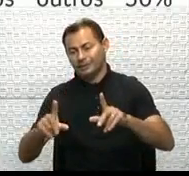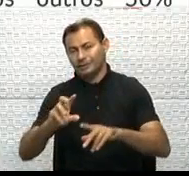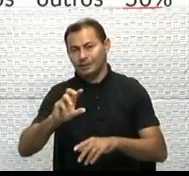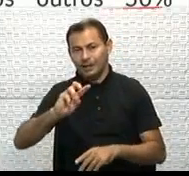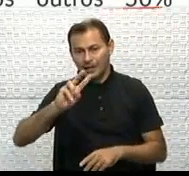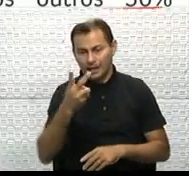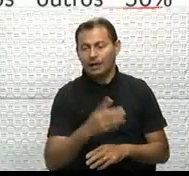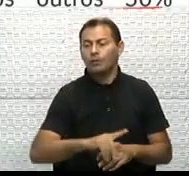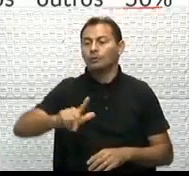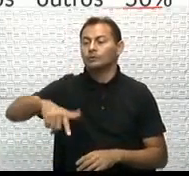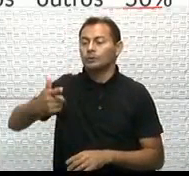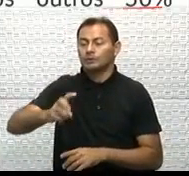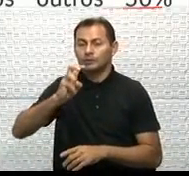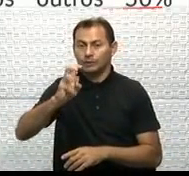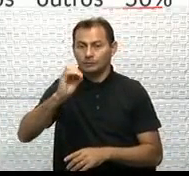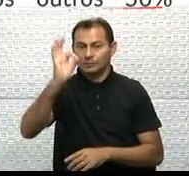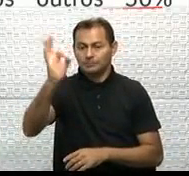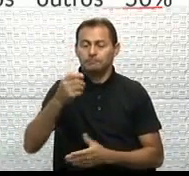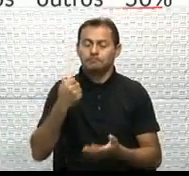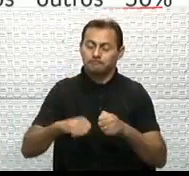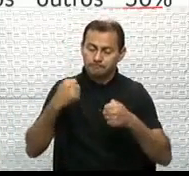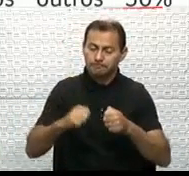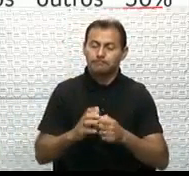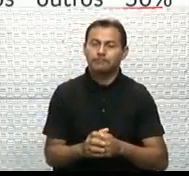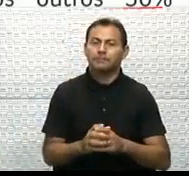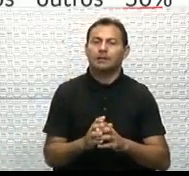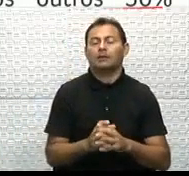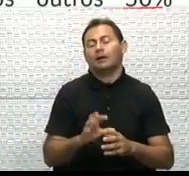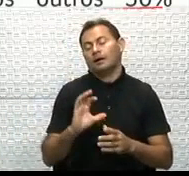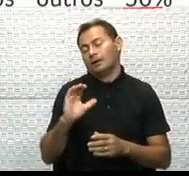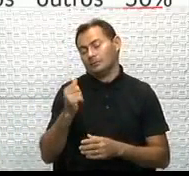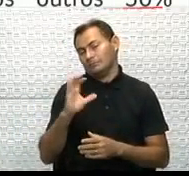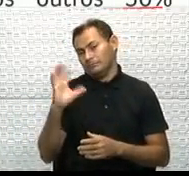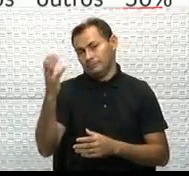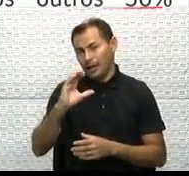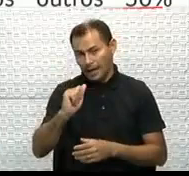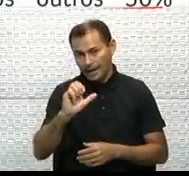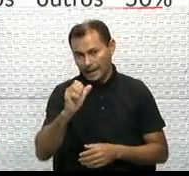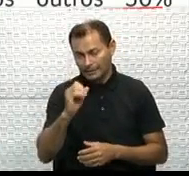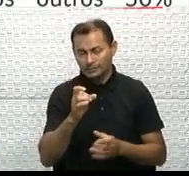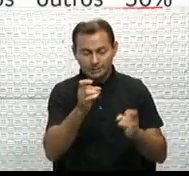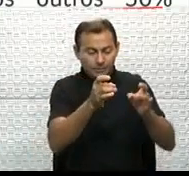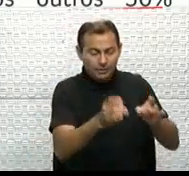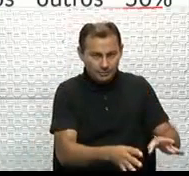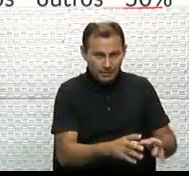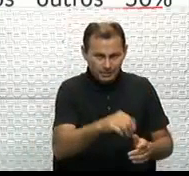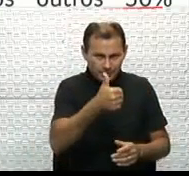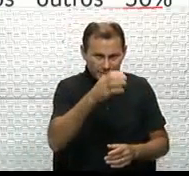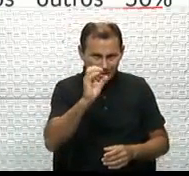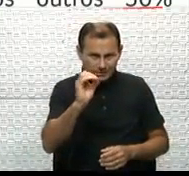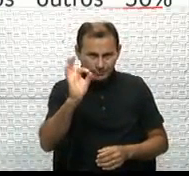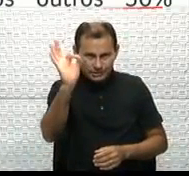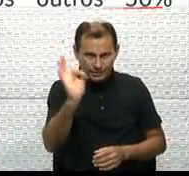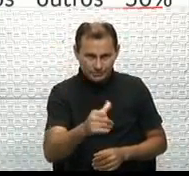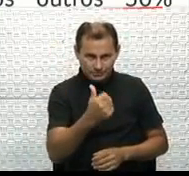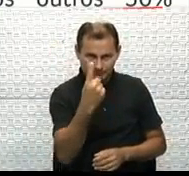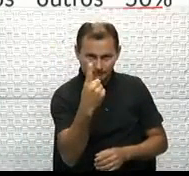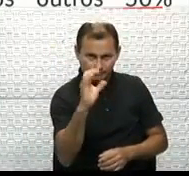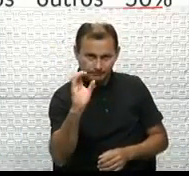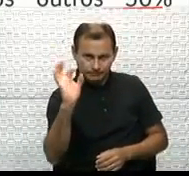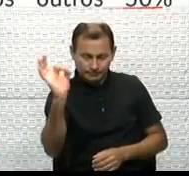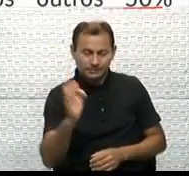outros 50% devem-se ao acaso. Sempre o restante em relação ao 100% se deve